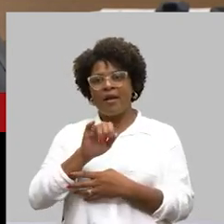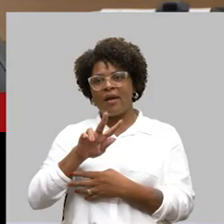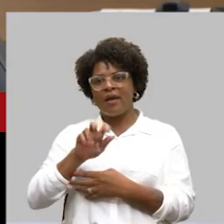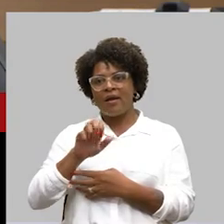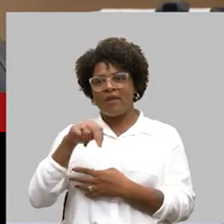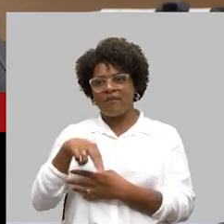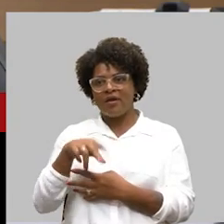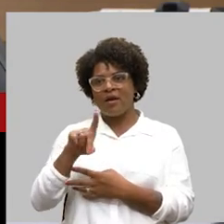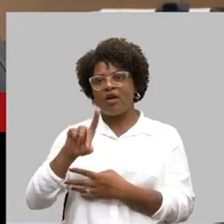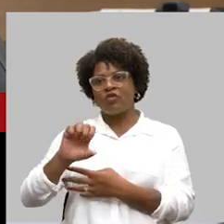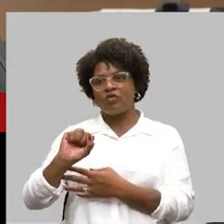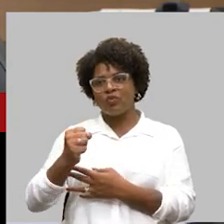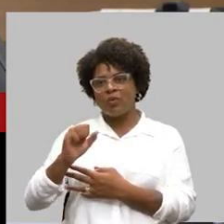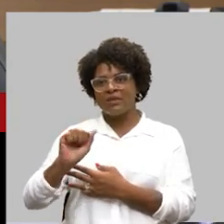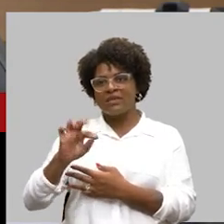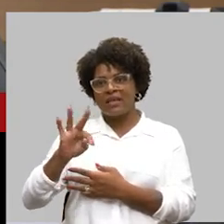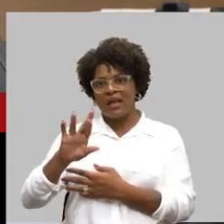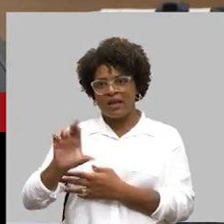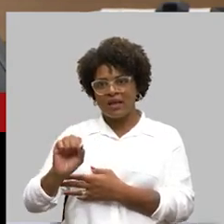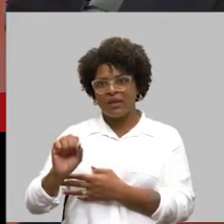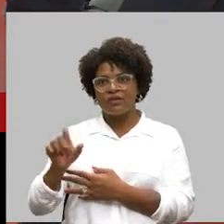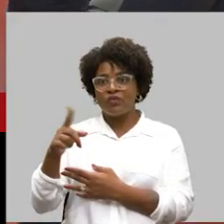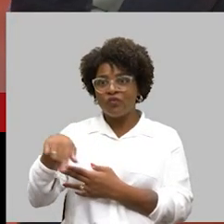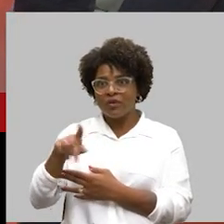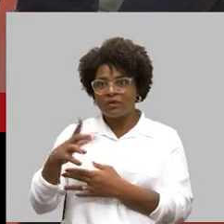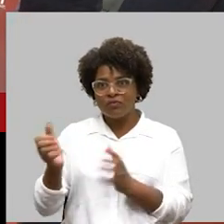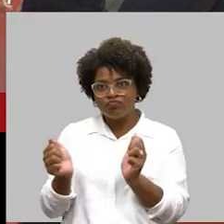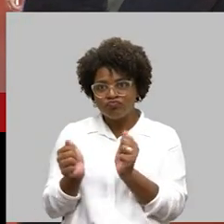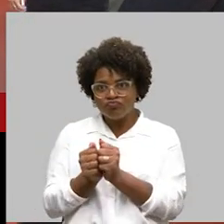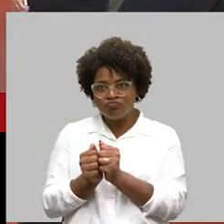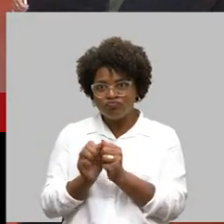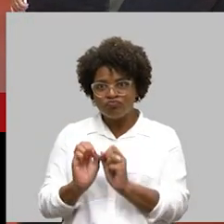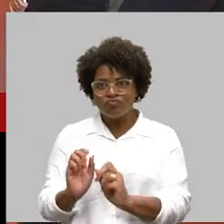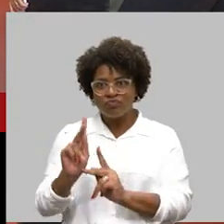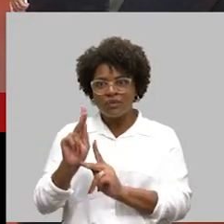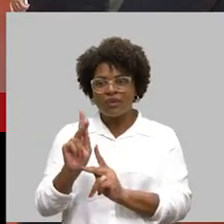juntos tá combinado então tá